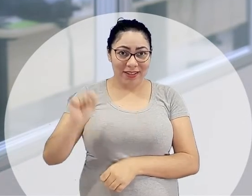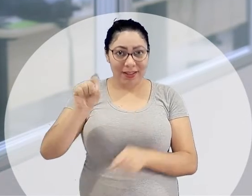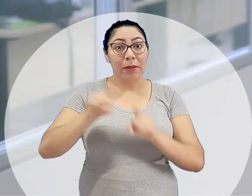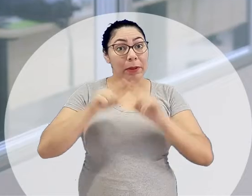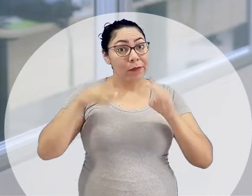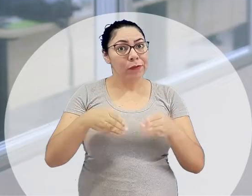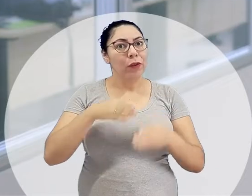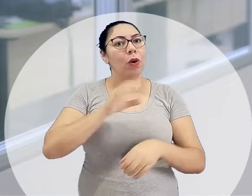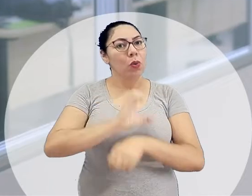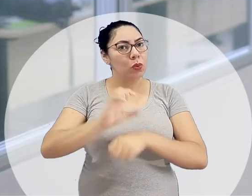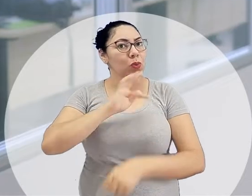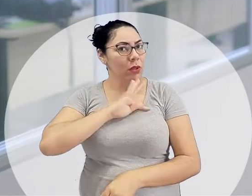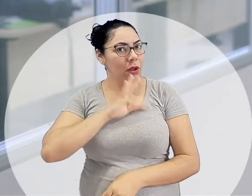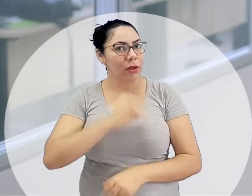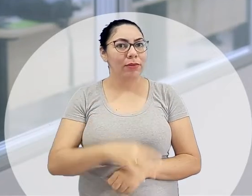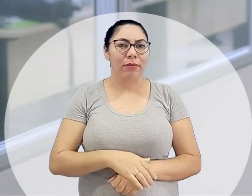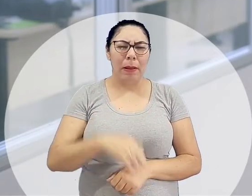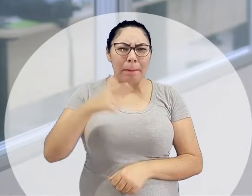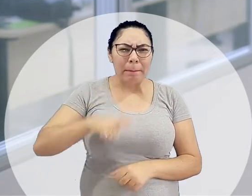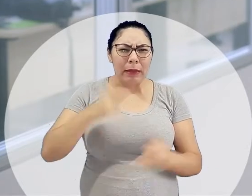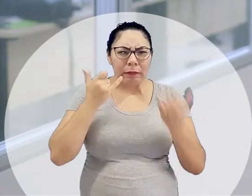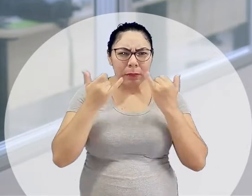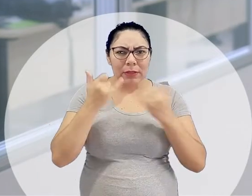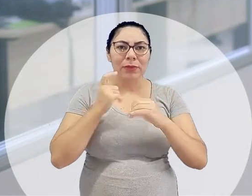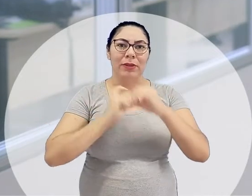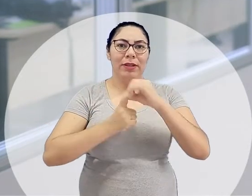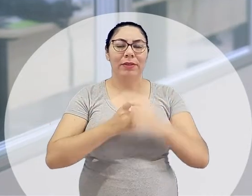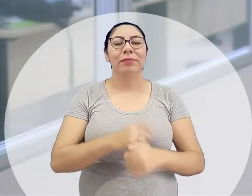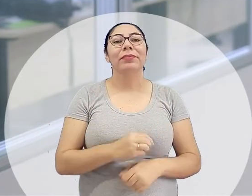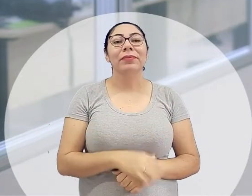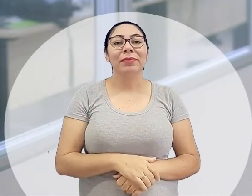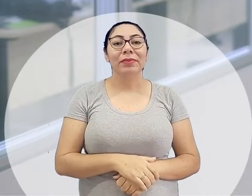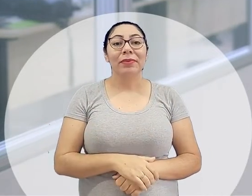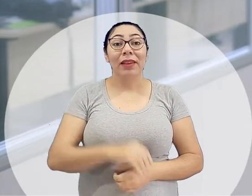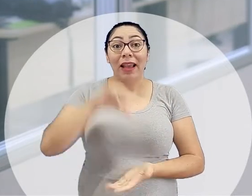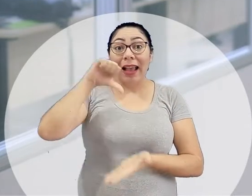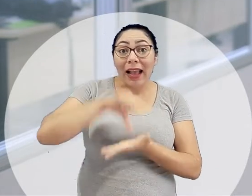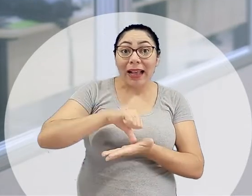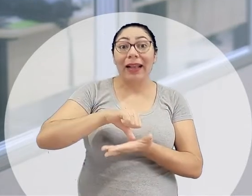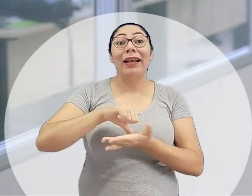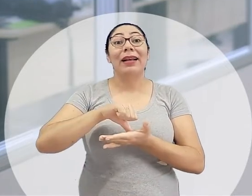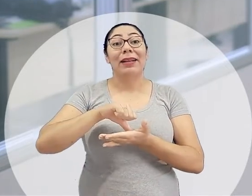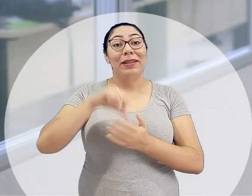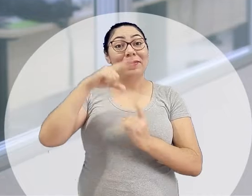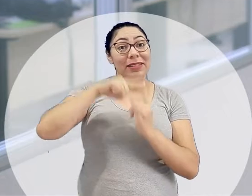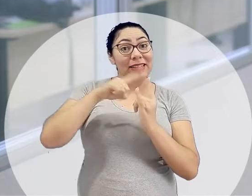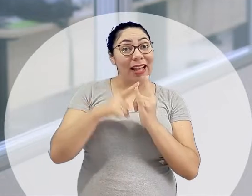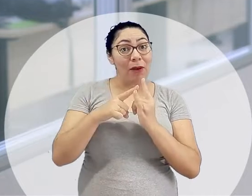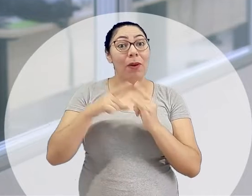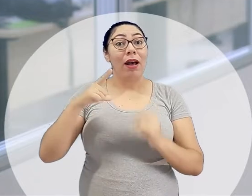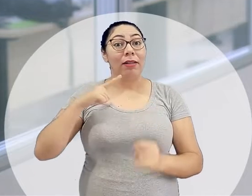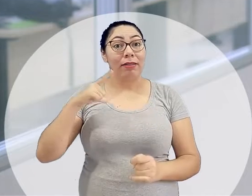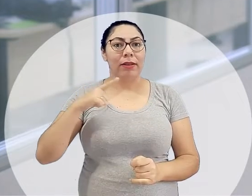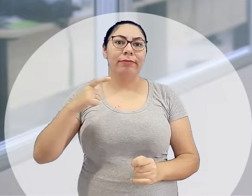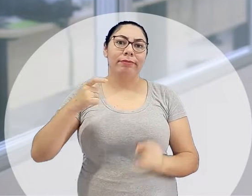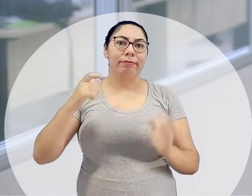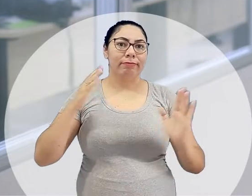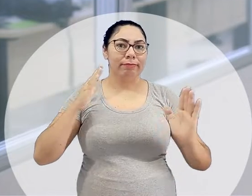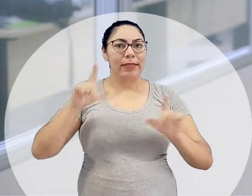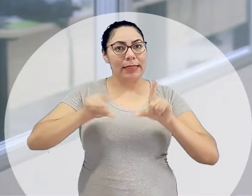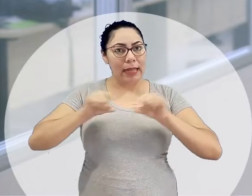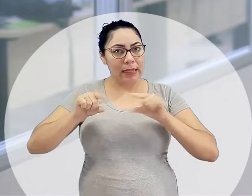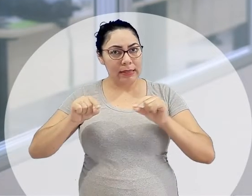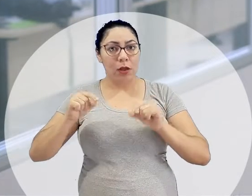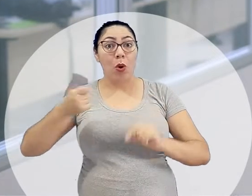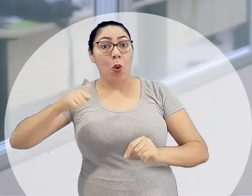esses seletivos você confere, claro, lá no Que Seleção. O campus de Itauá inscreve de 11 a 18 de abril para a seleção